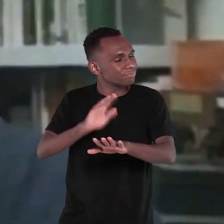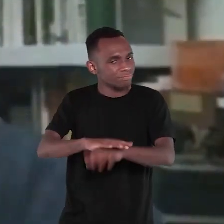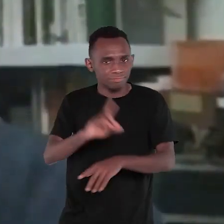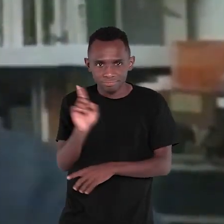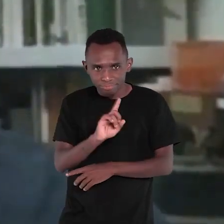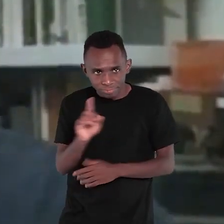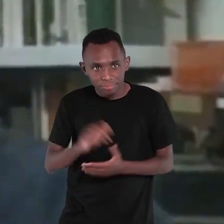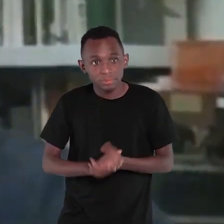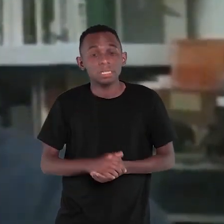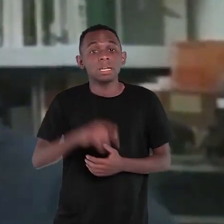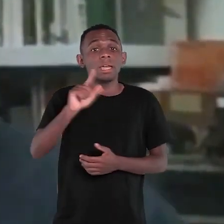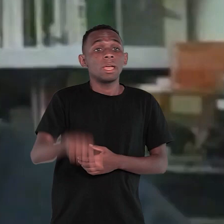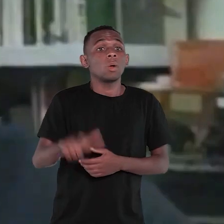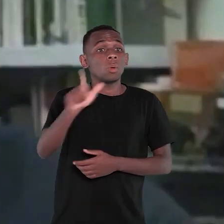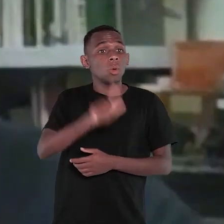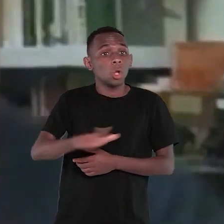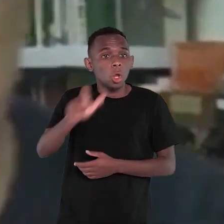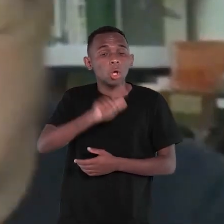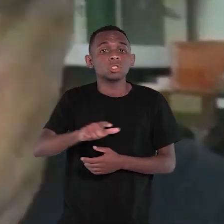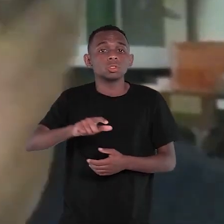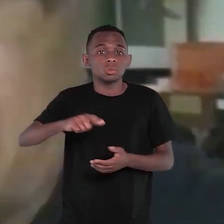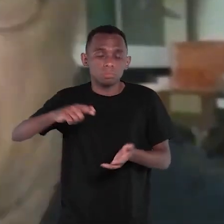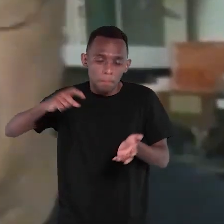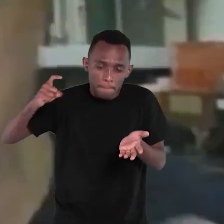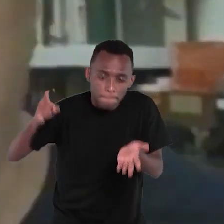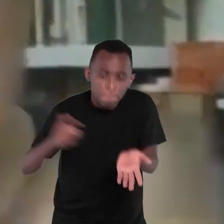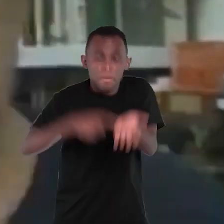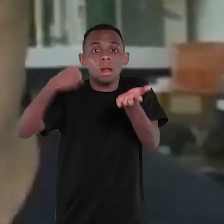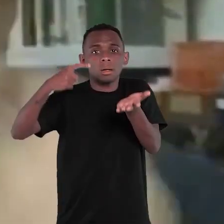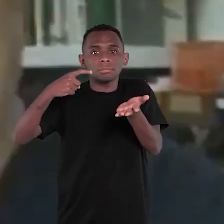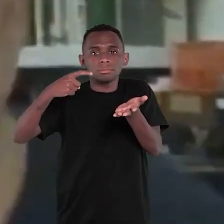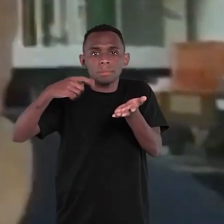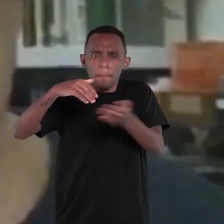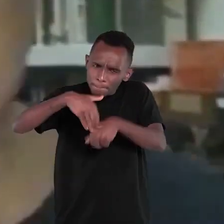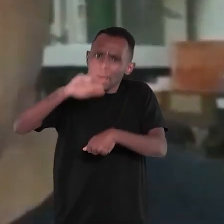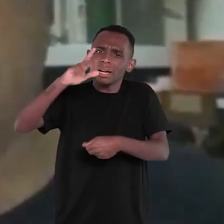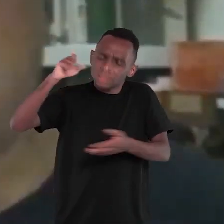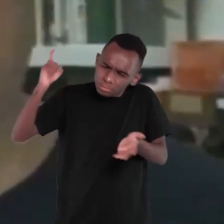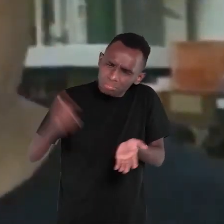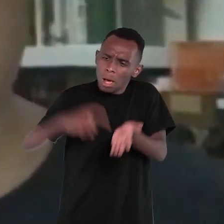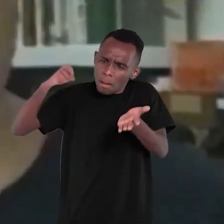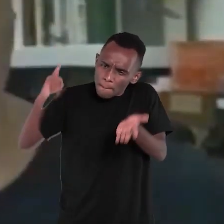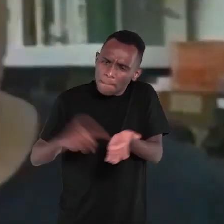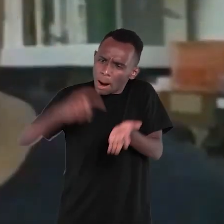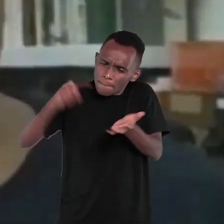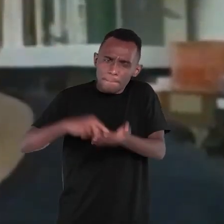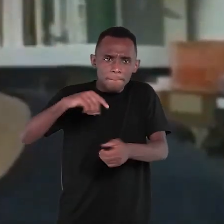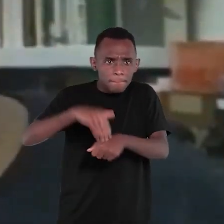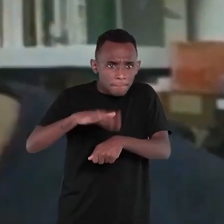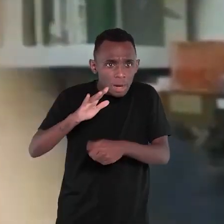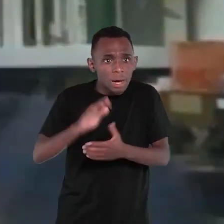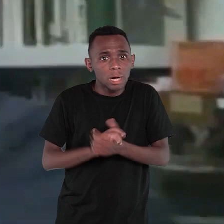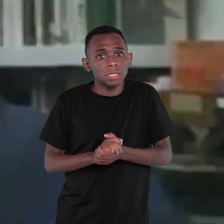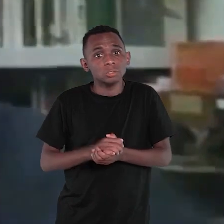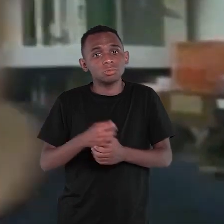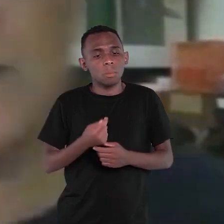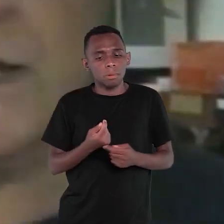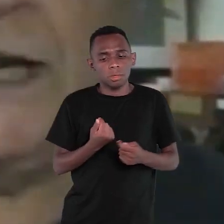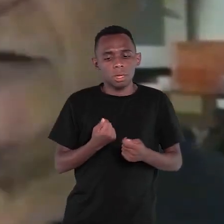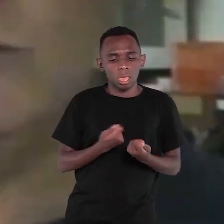tal. A lógica é a lógica do clique, eu preciso que você dê mais um clique. Né? Ou porque